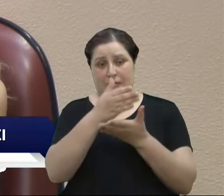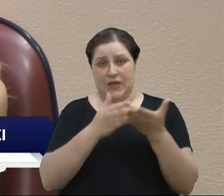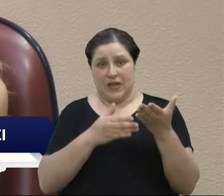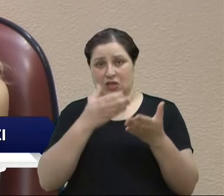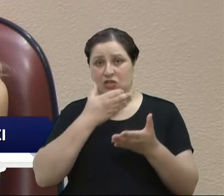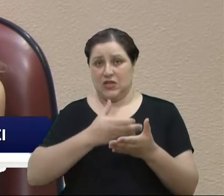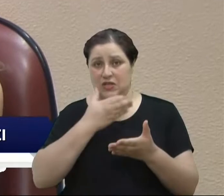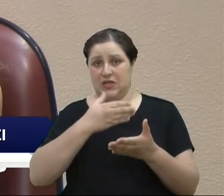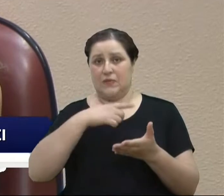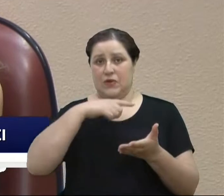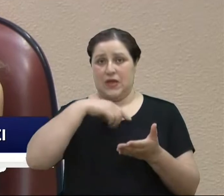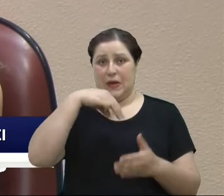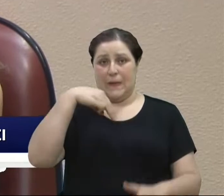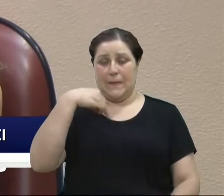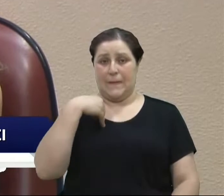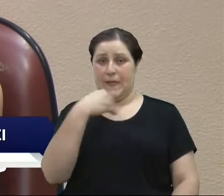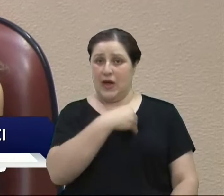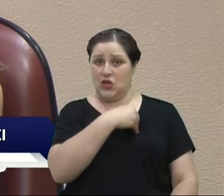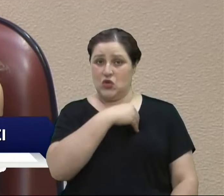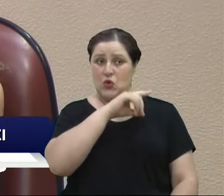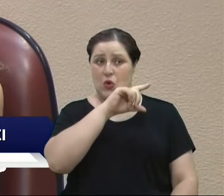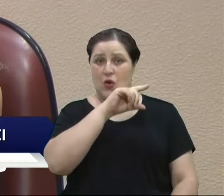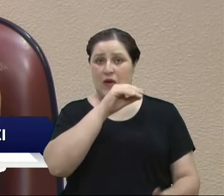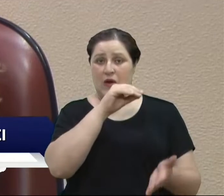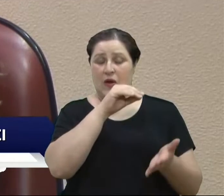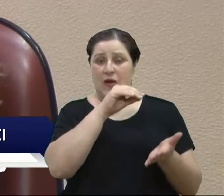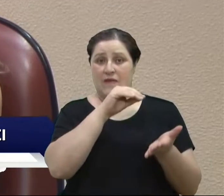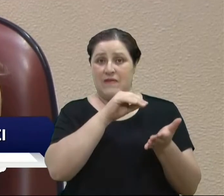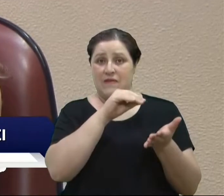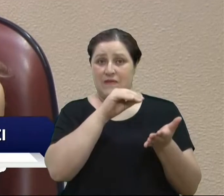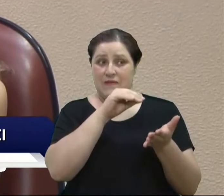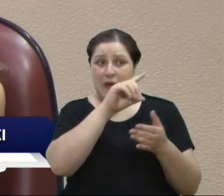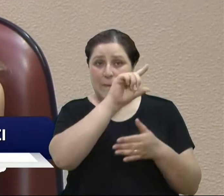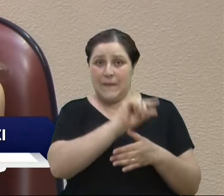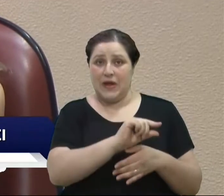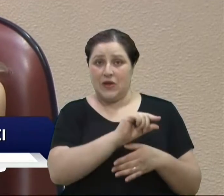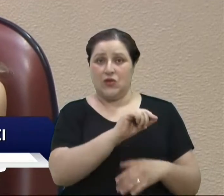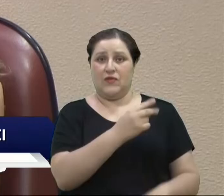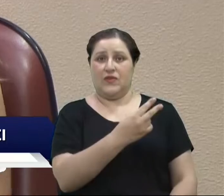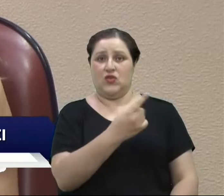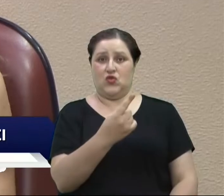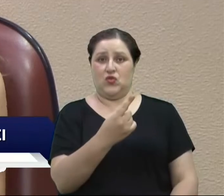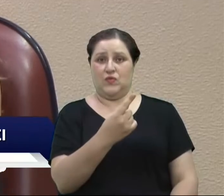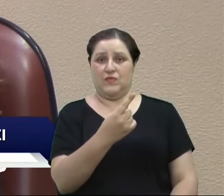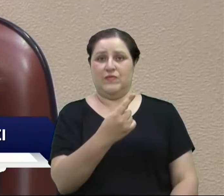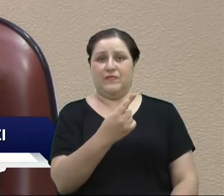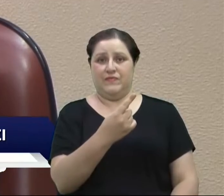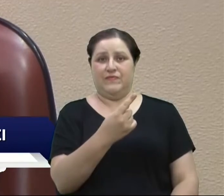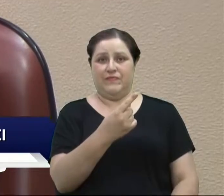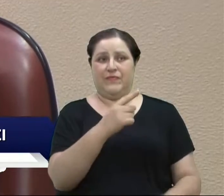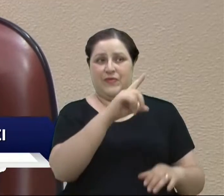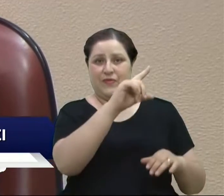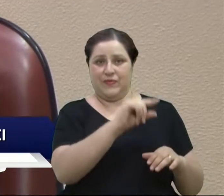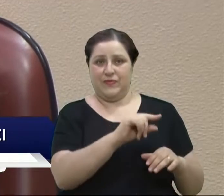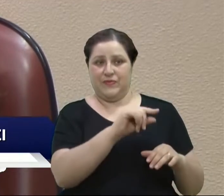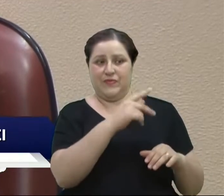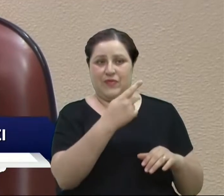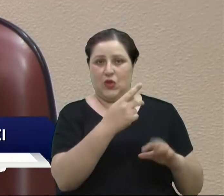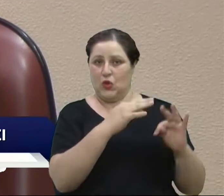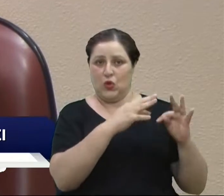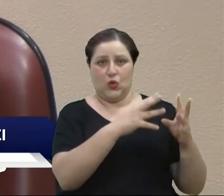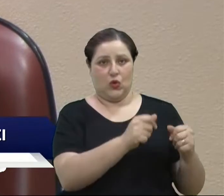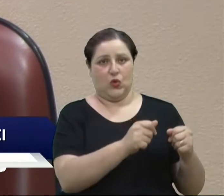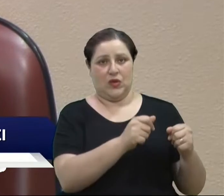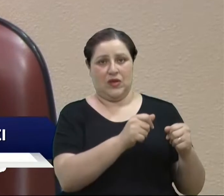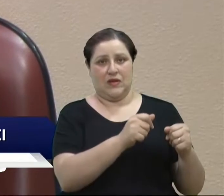já bem diferente da que nós tínhamos no início do ano, mas, ainda assim, 21 profissionais a menos na rede